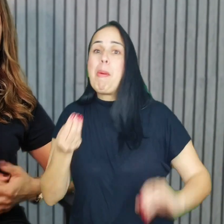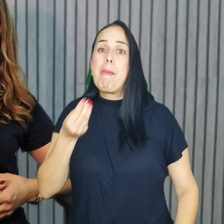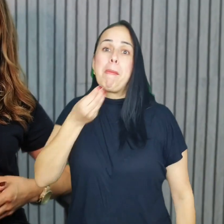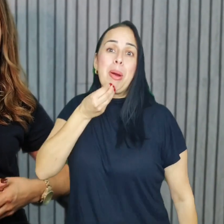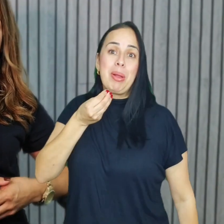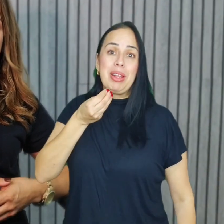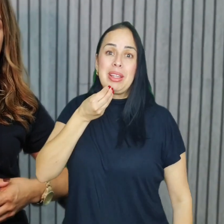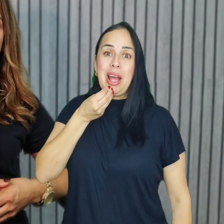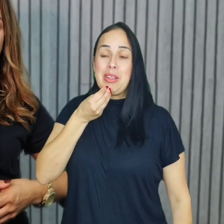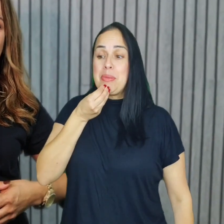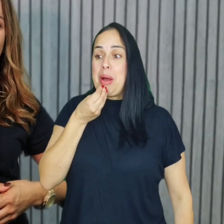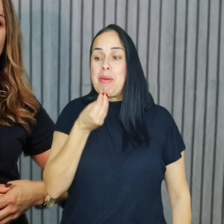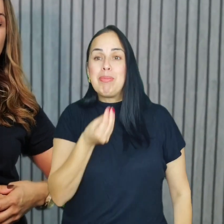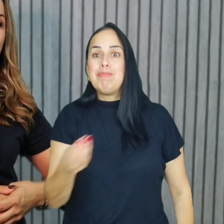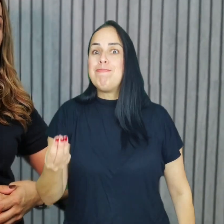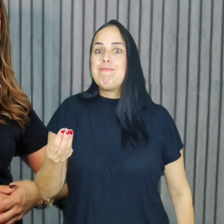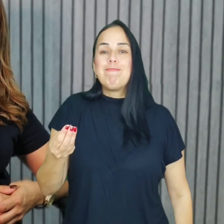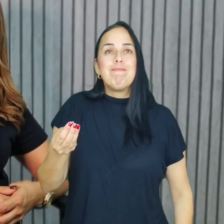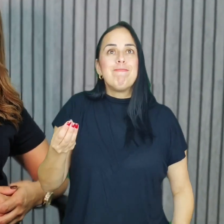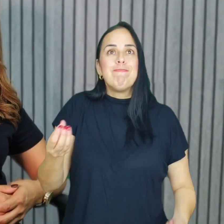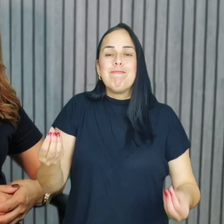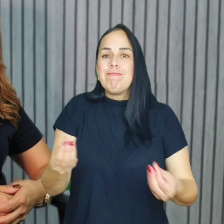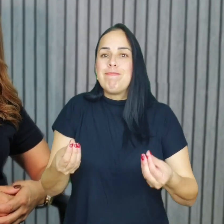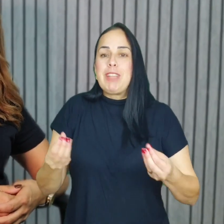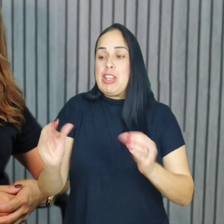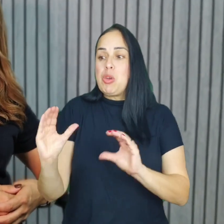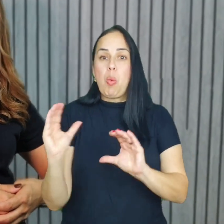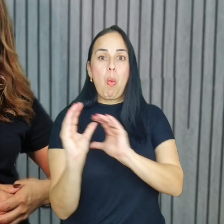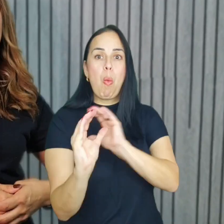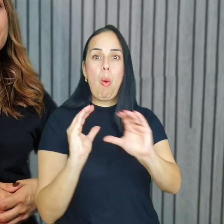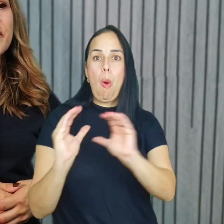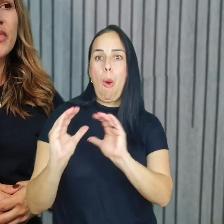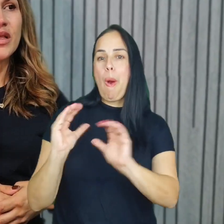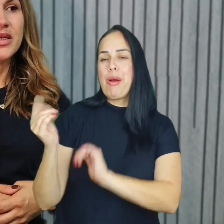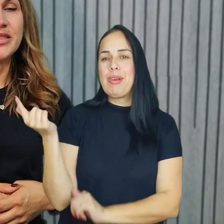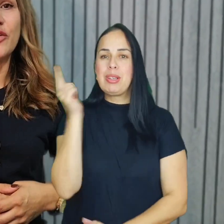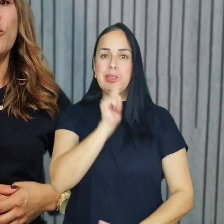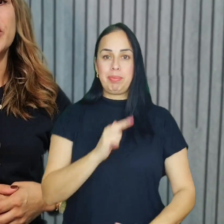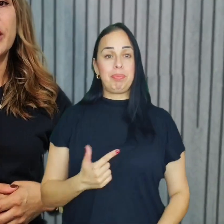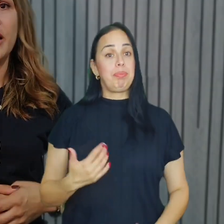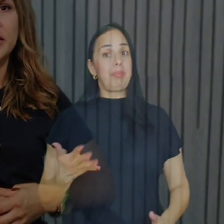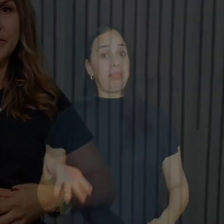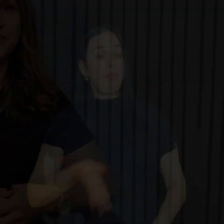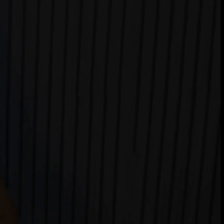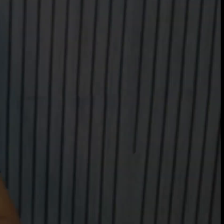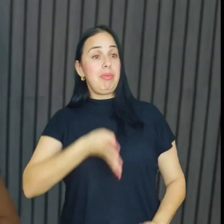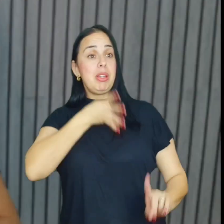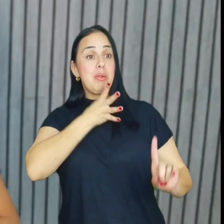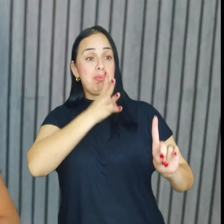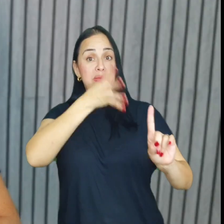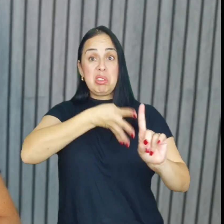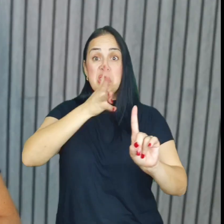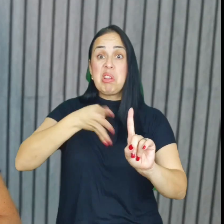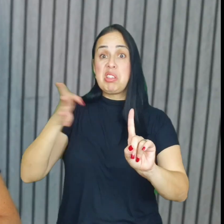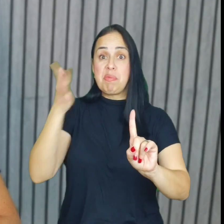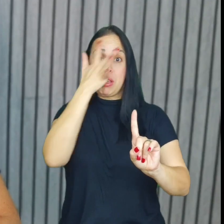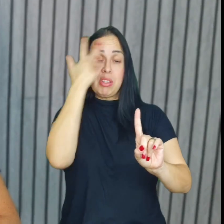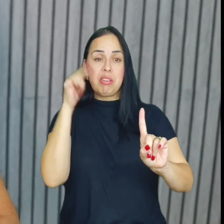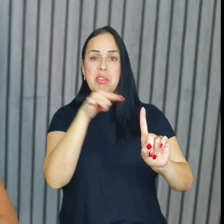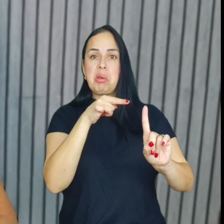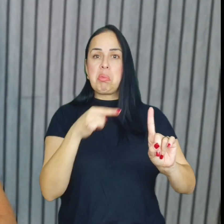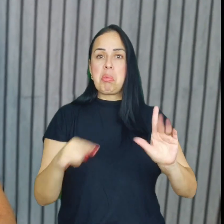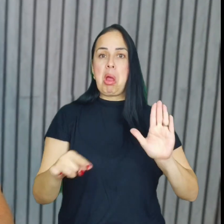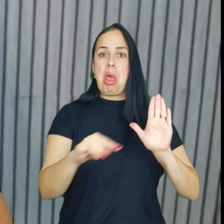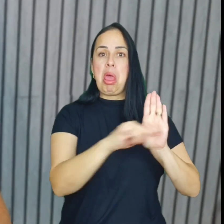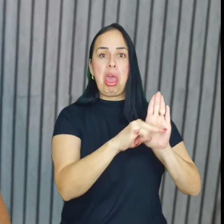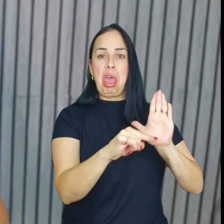uma oportunidade para o Davi. Uma oportunidade de se comunicar. Conheci muitas pessoas assim que